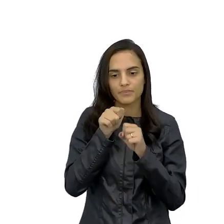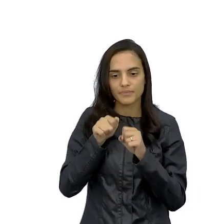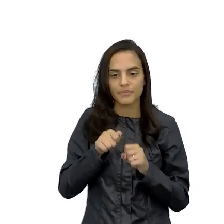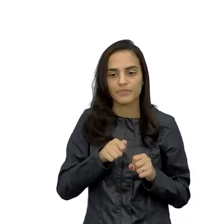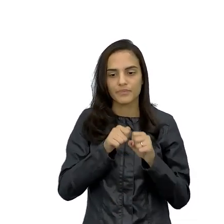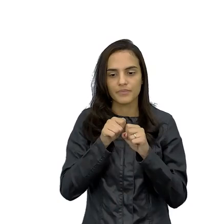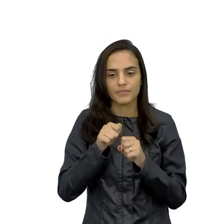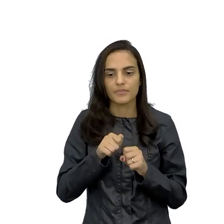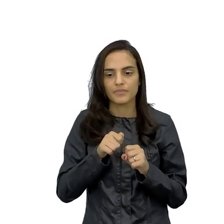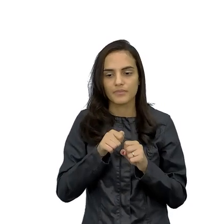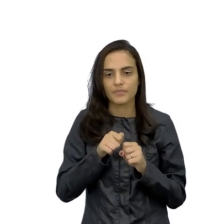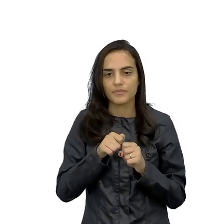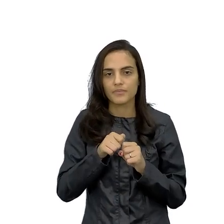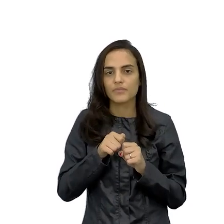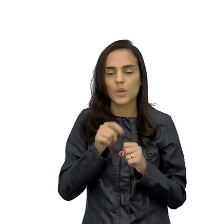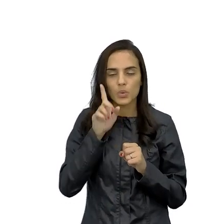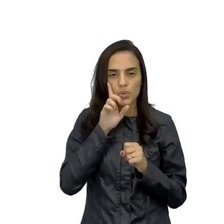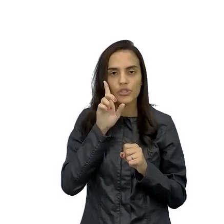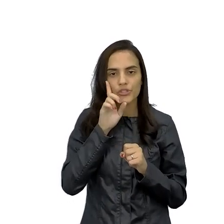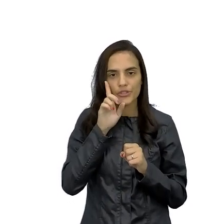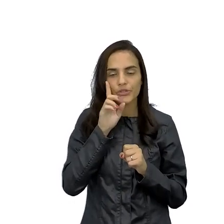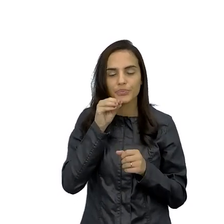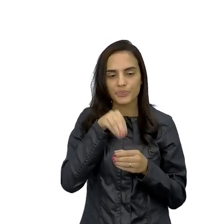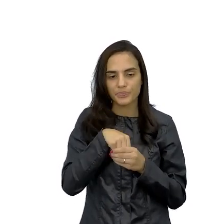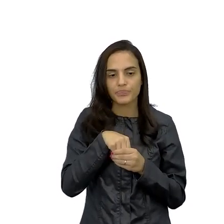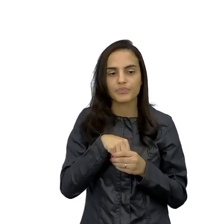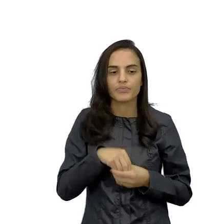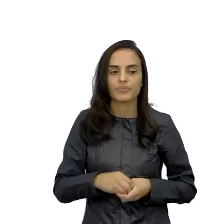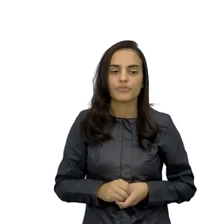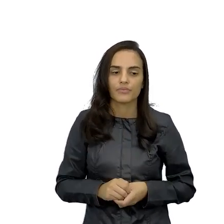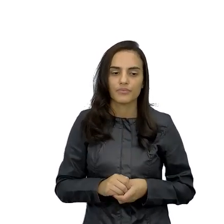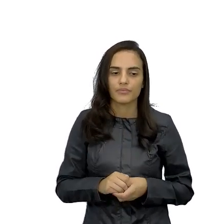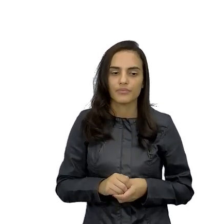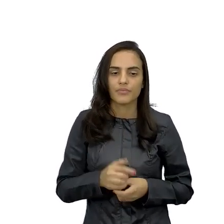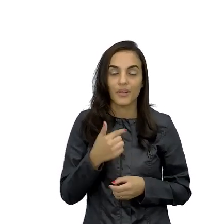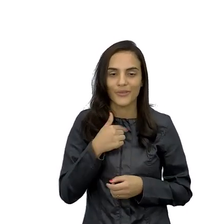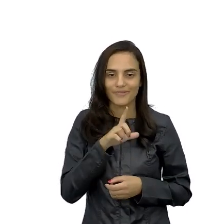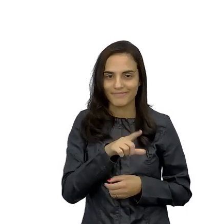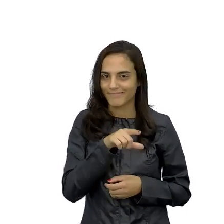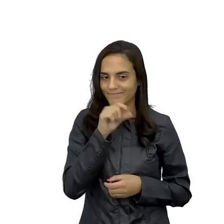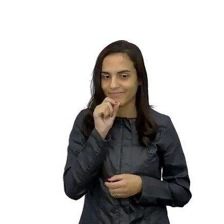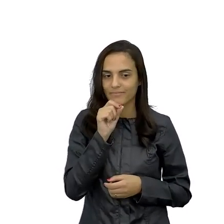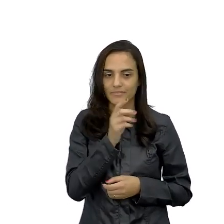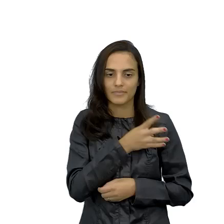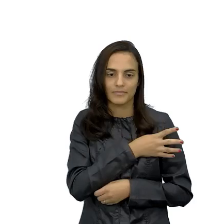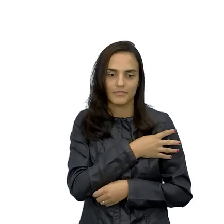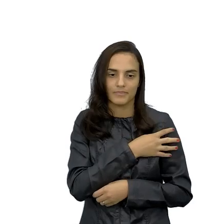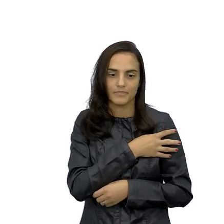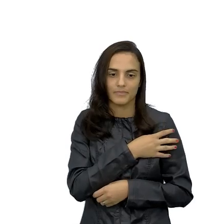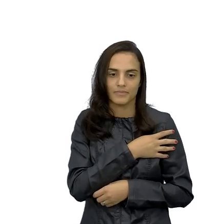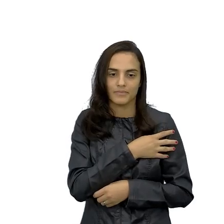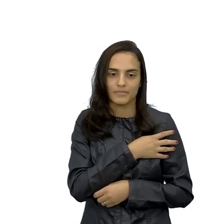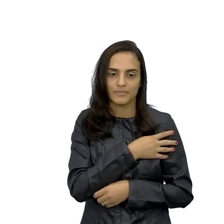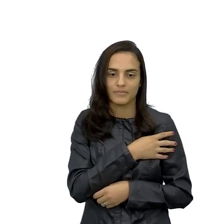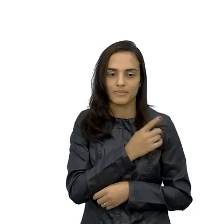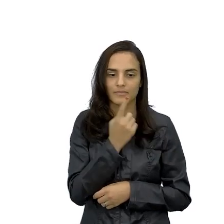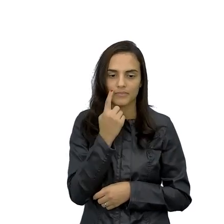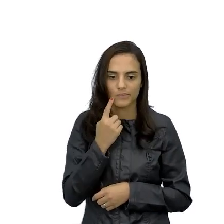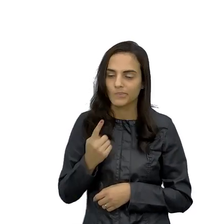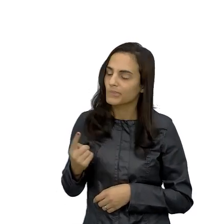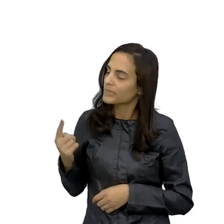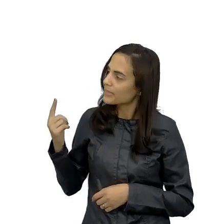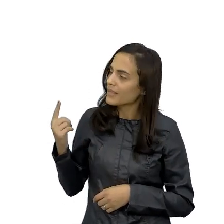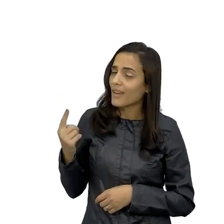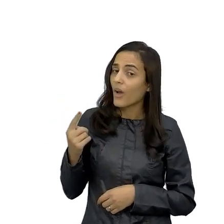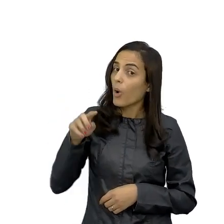fundo, parte da nossa rotina. Bom, então, eu escolhi essa aqui do 4º ano, e falei, 69%, até que eles não